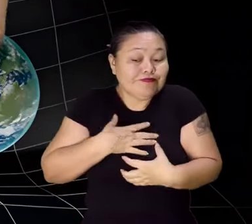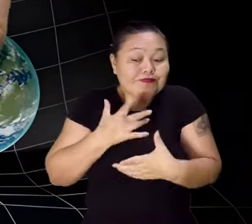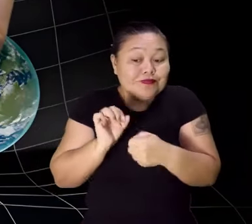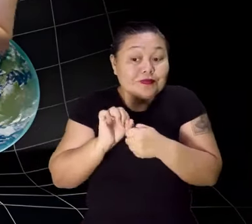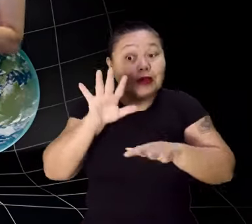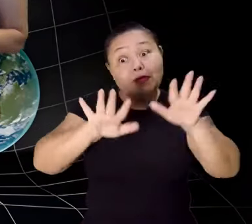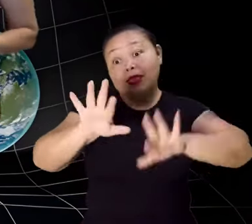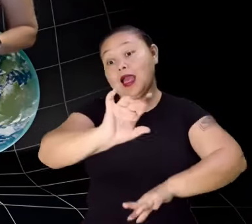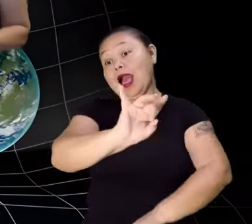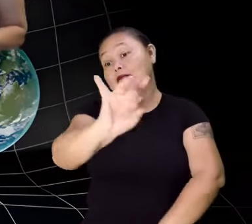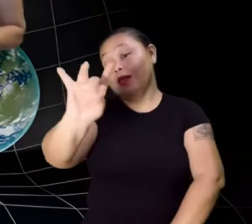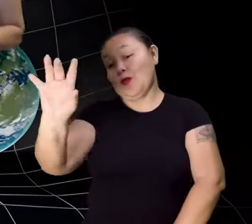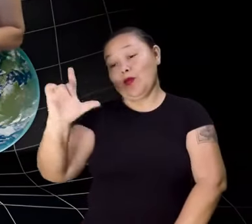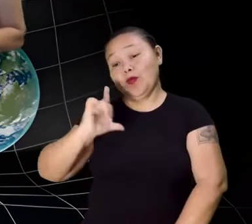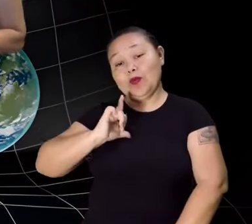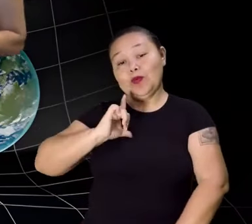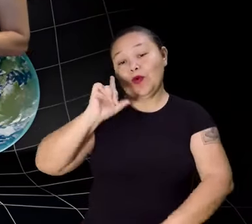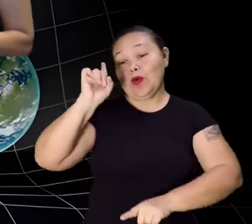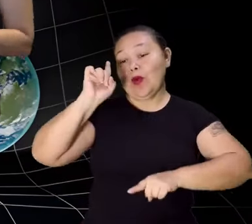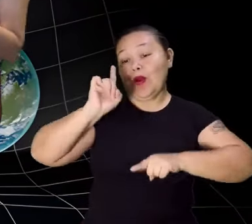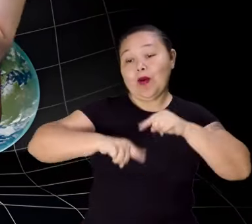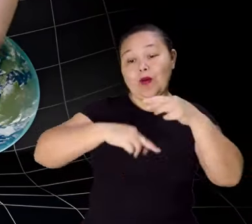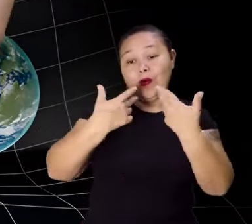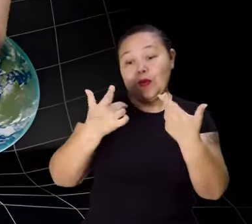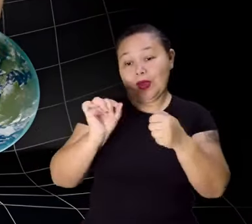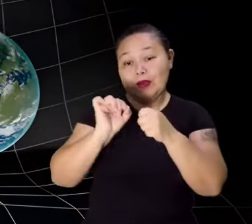de cada um. É, depende de cada um. aparelho não tem isso.